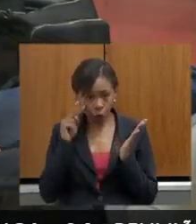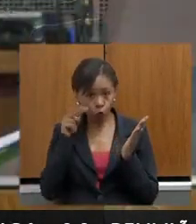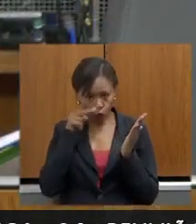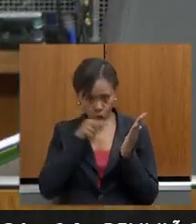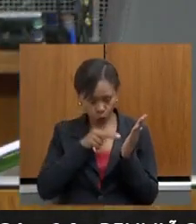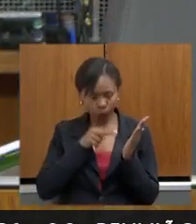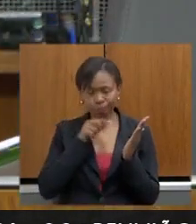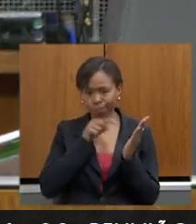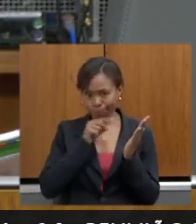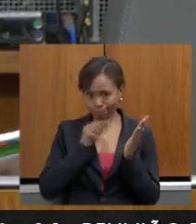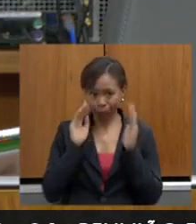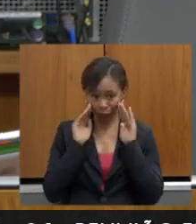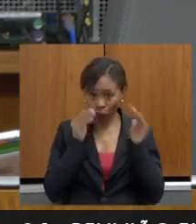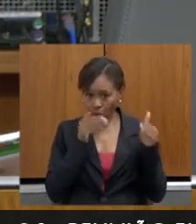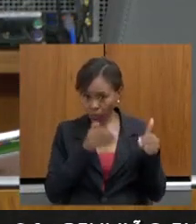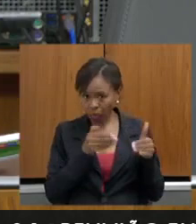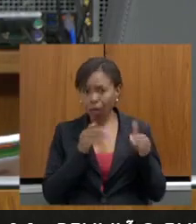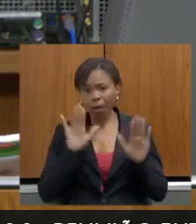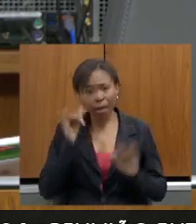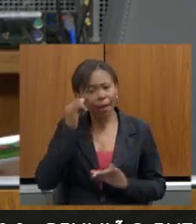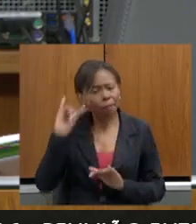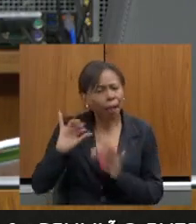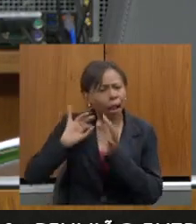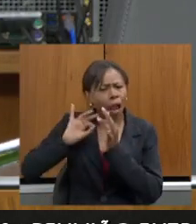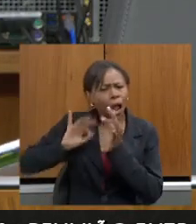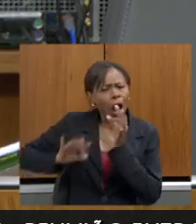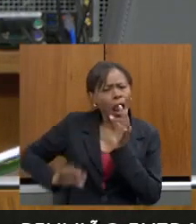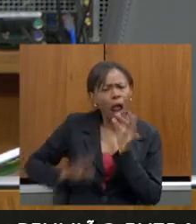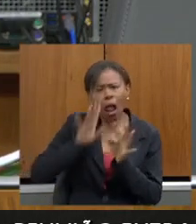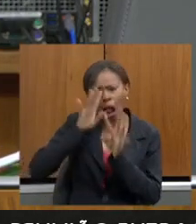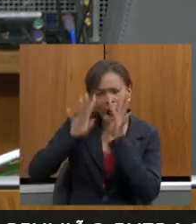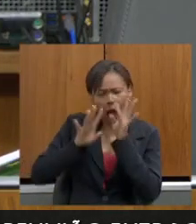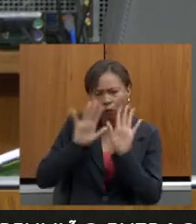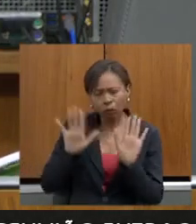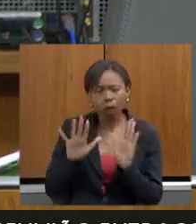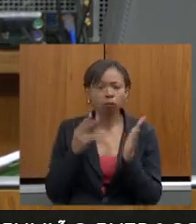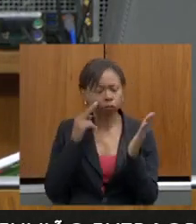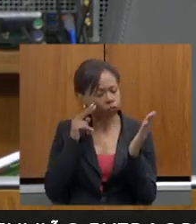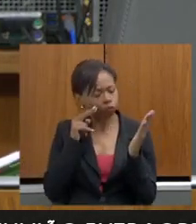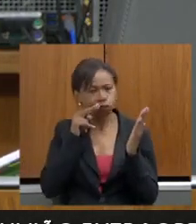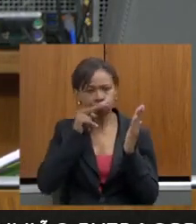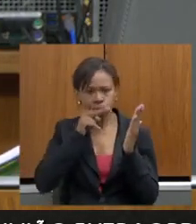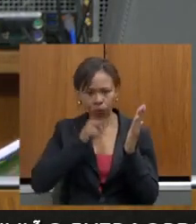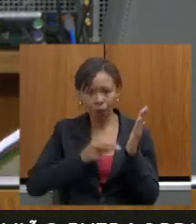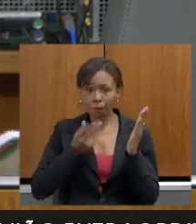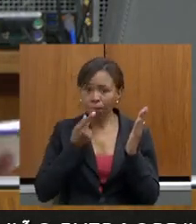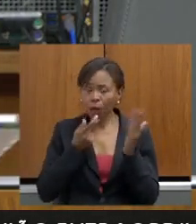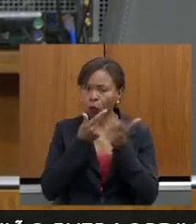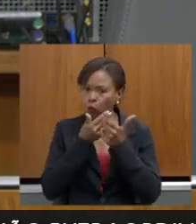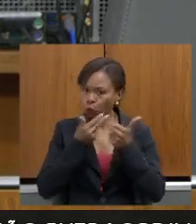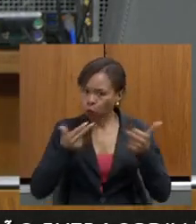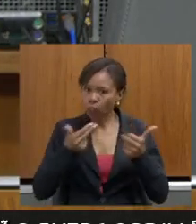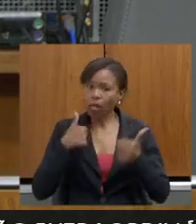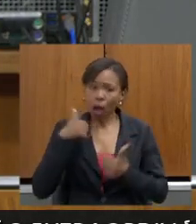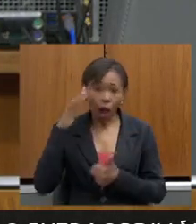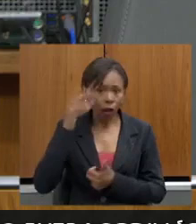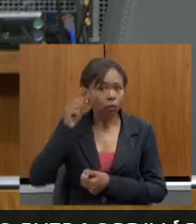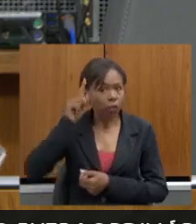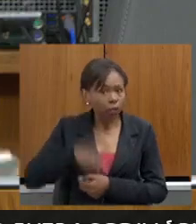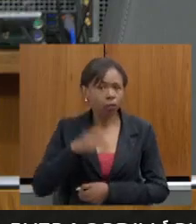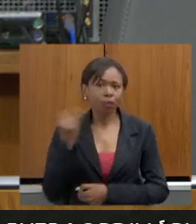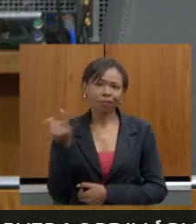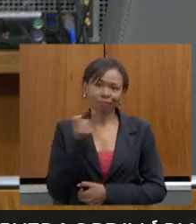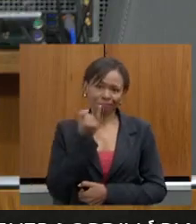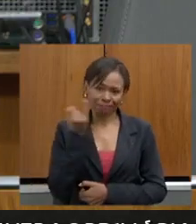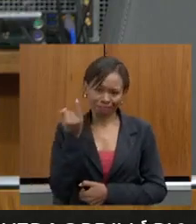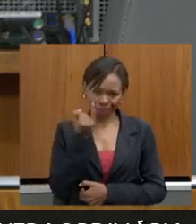anotações para eu não me alongar muito né E nem deixar de dizer o que eu acho que que é de extrema importância